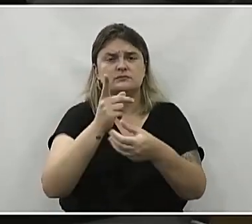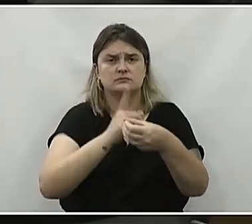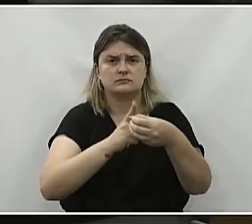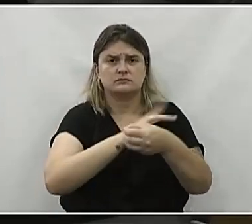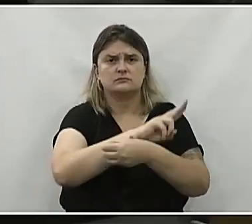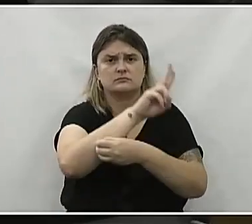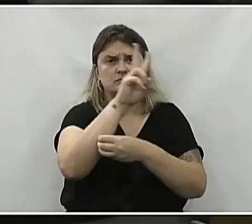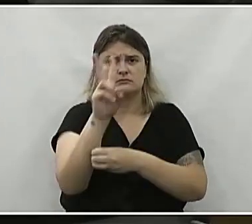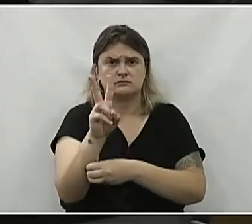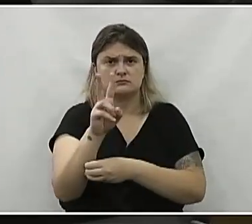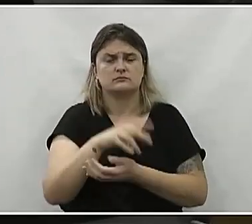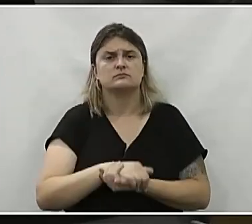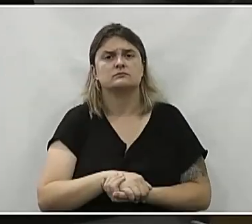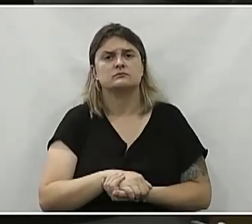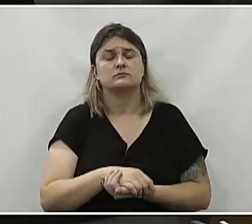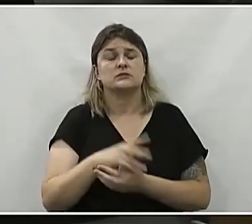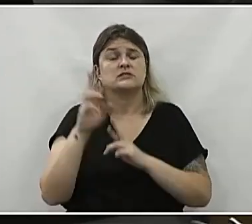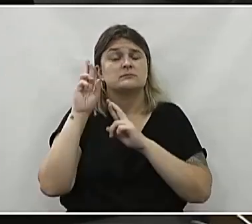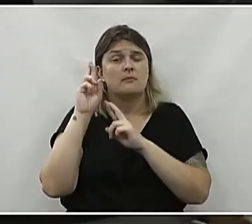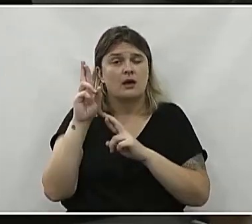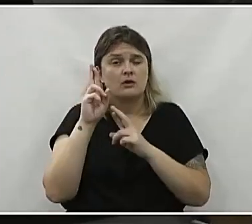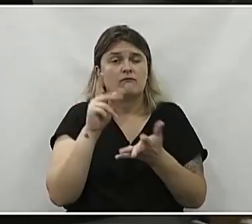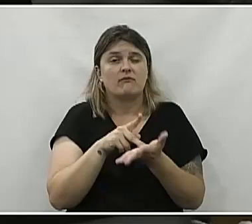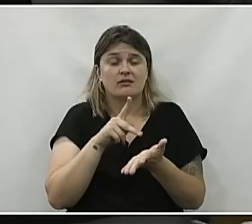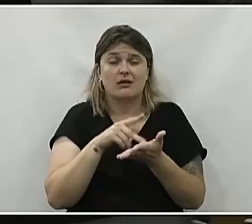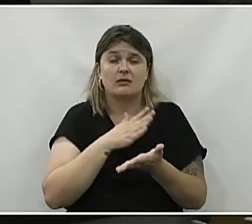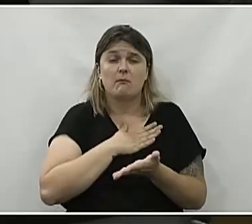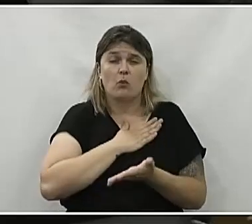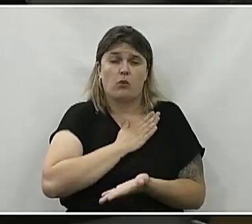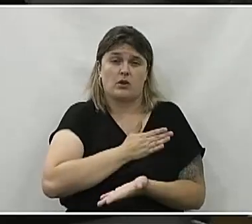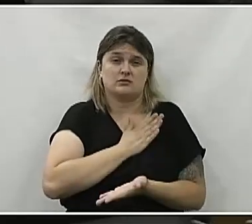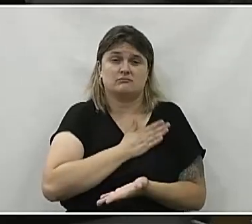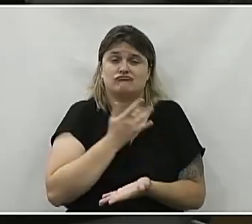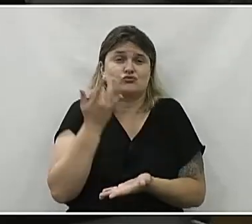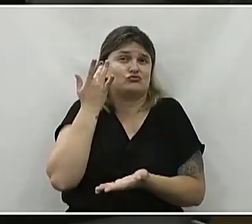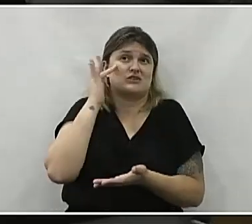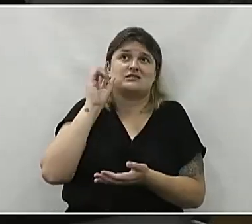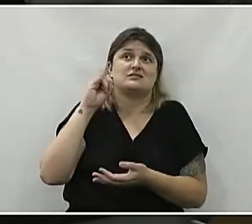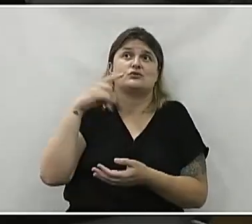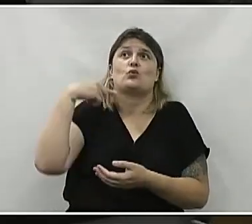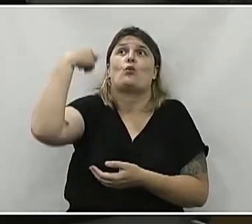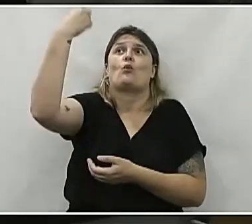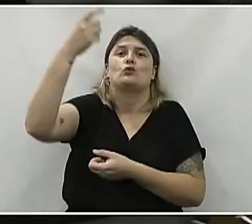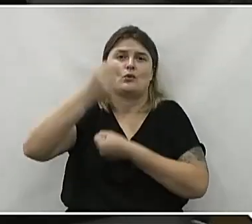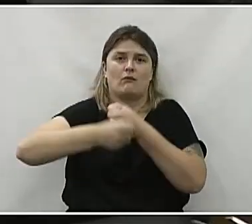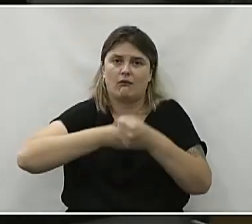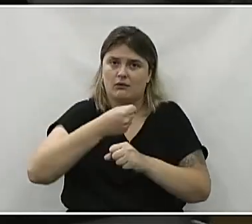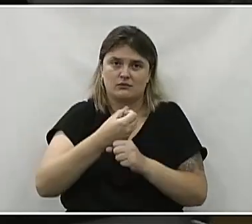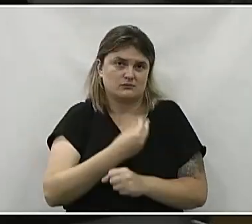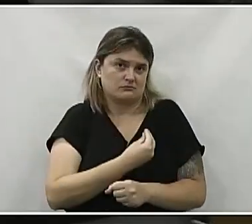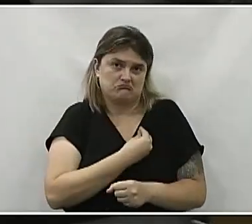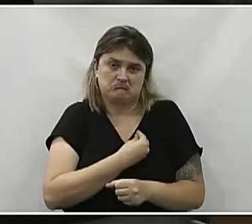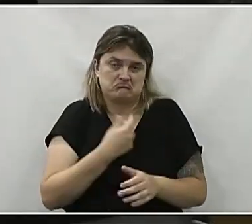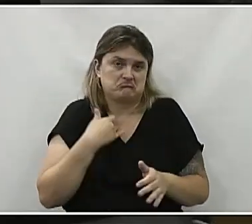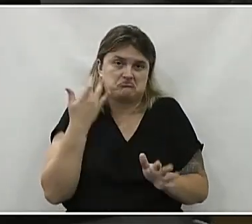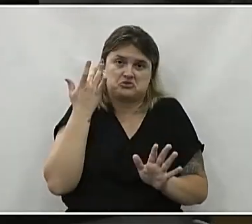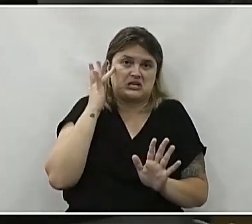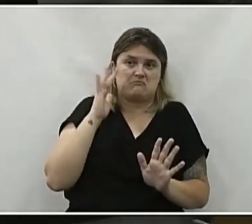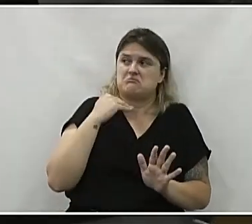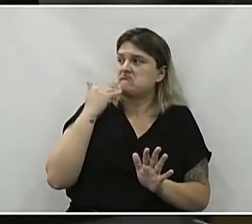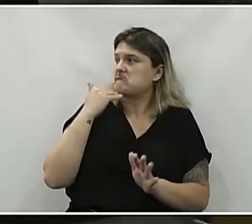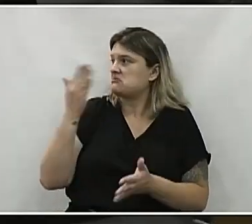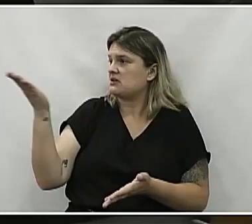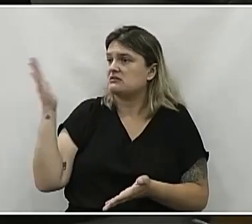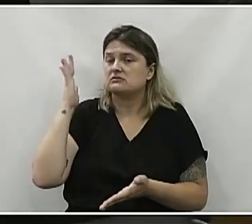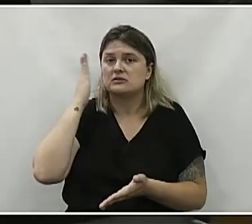da Vitória eu espero de coração mesmo não sei se eu vou estar aqui na próxima legislatura ninguém aqui